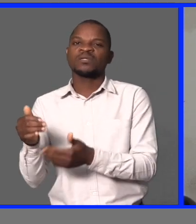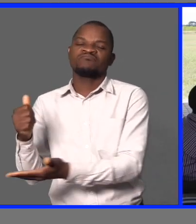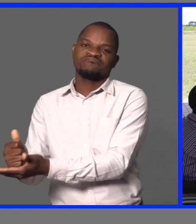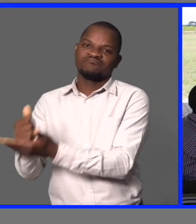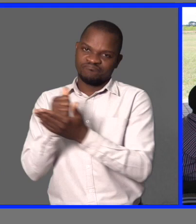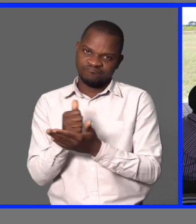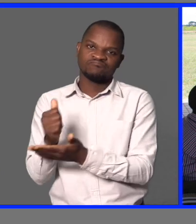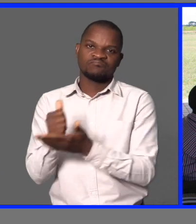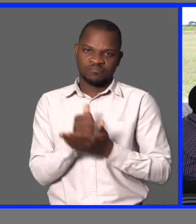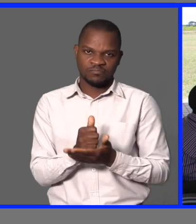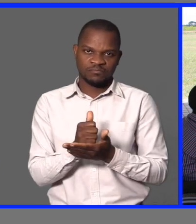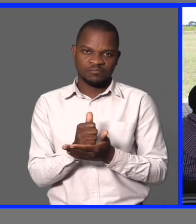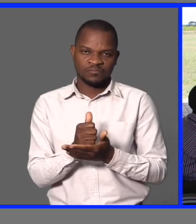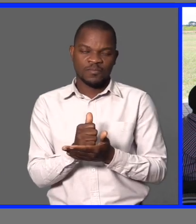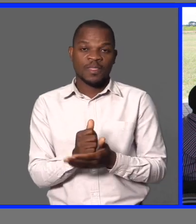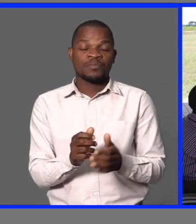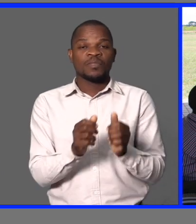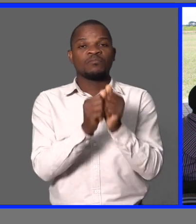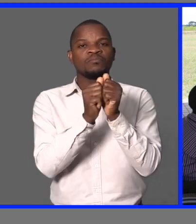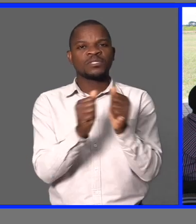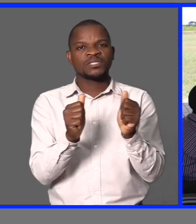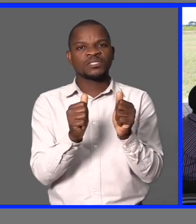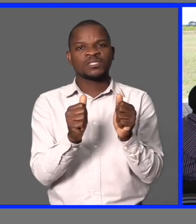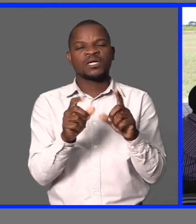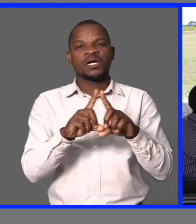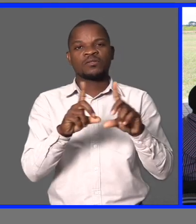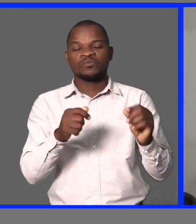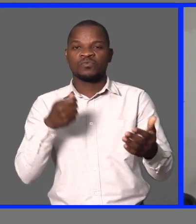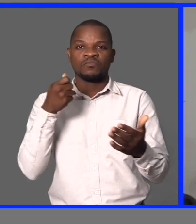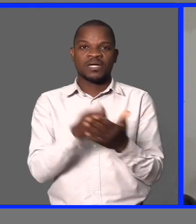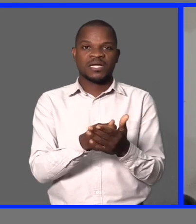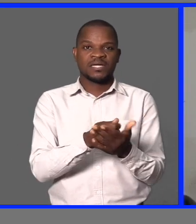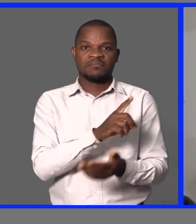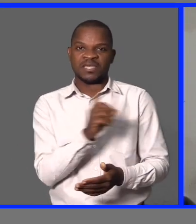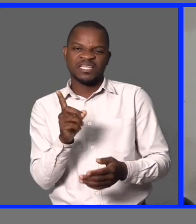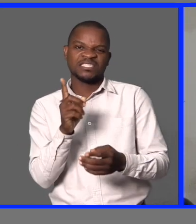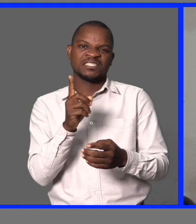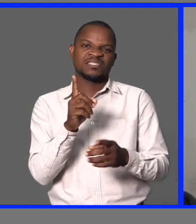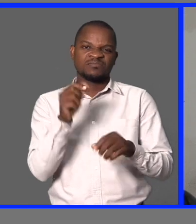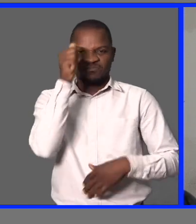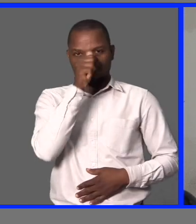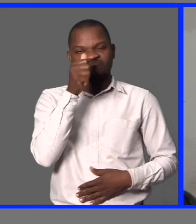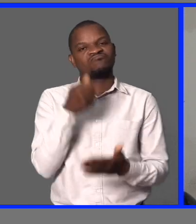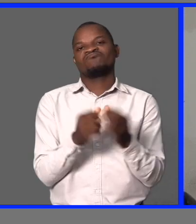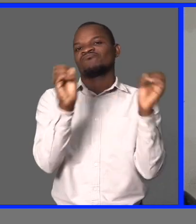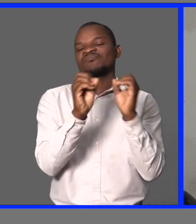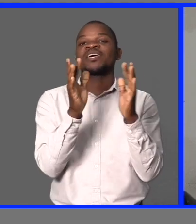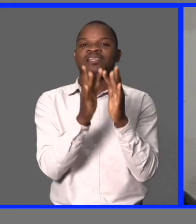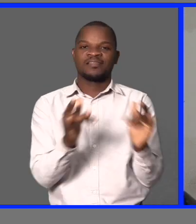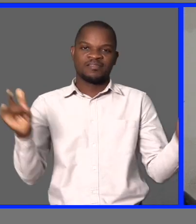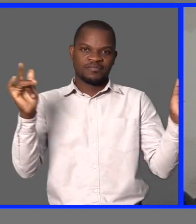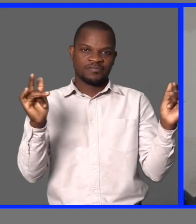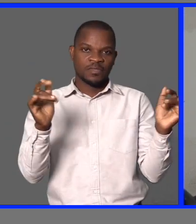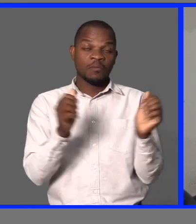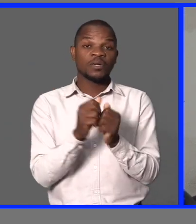poder imprimir, eu falava com os colegas, com os docentes, aí conseguia. Mas as propinas não estavam na minha conta, porque a bolsa era completa, então eu estava